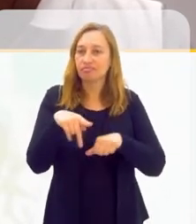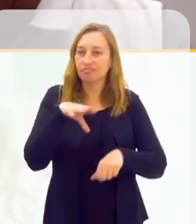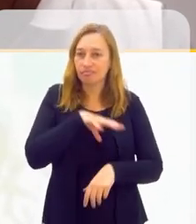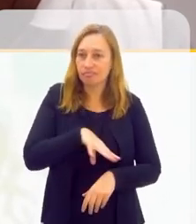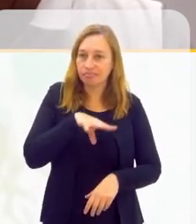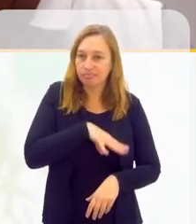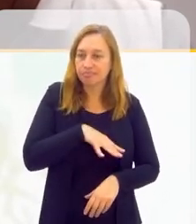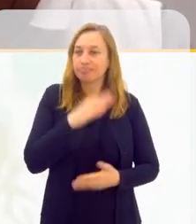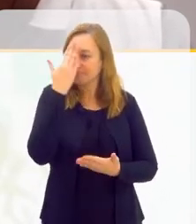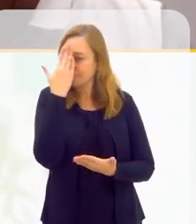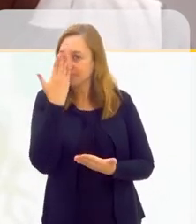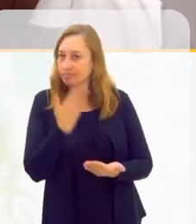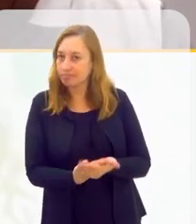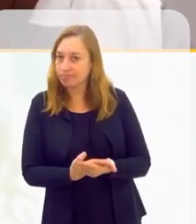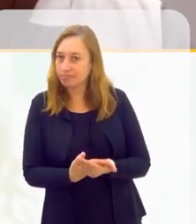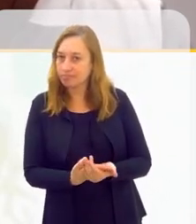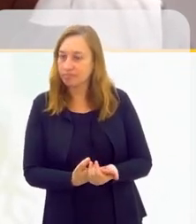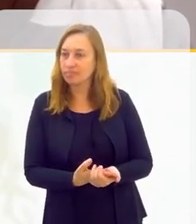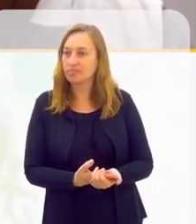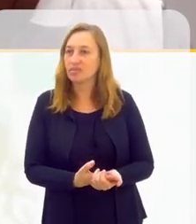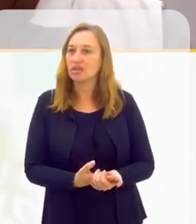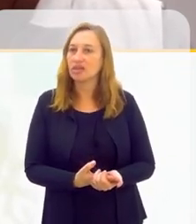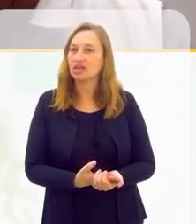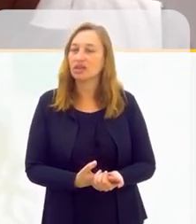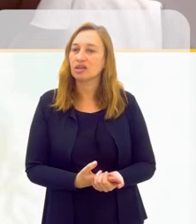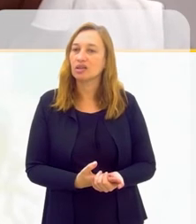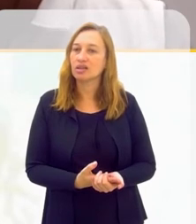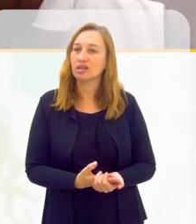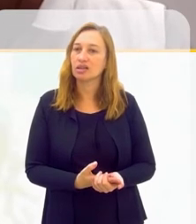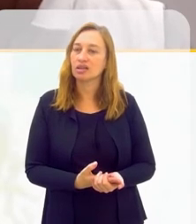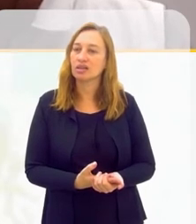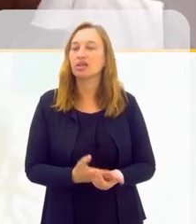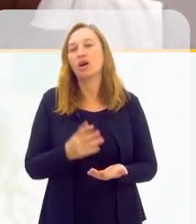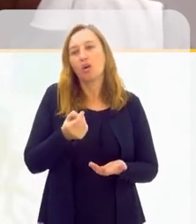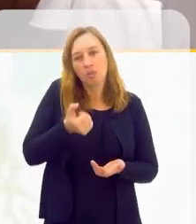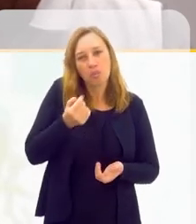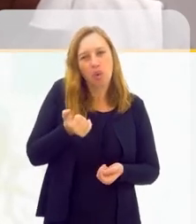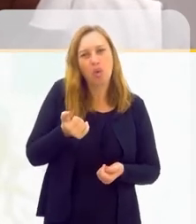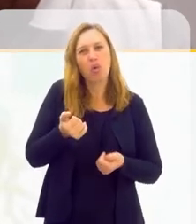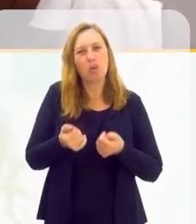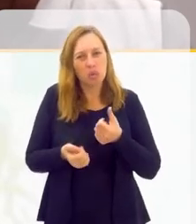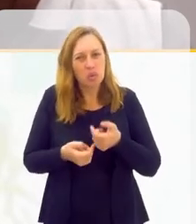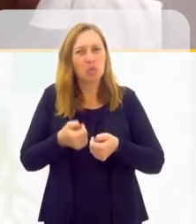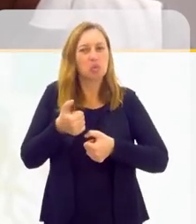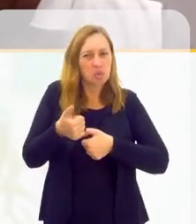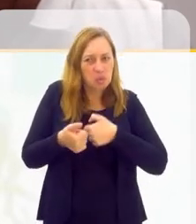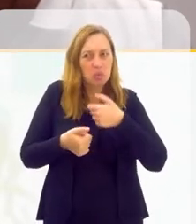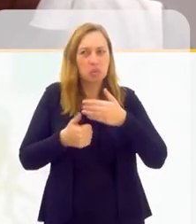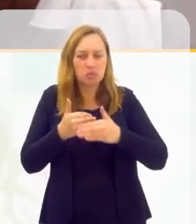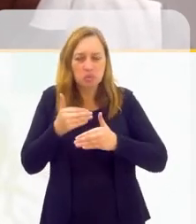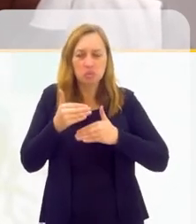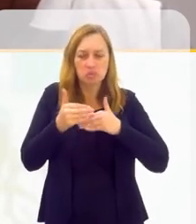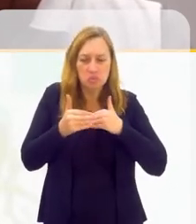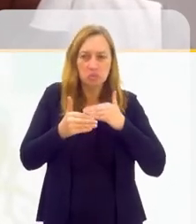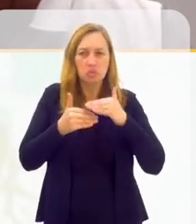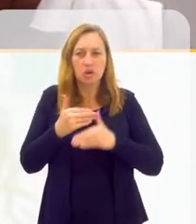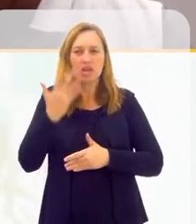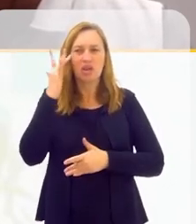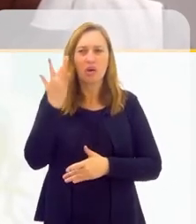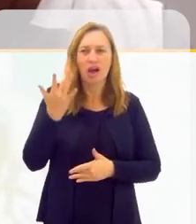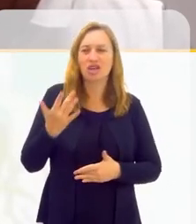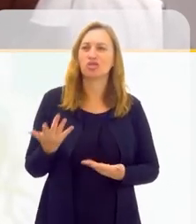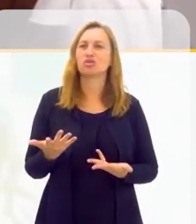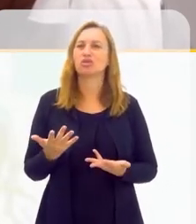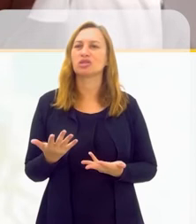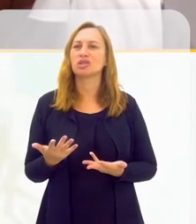em Portugal, acredito que de forma ainda um pouco, ainda nos primeiros passos, né? Mas eu acho que